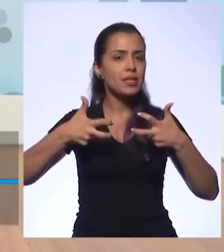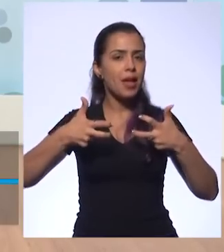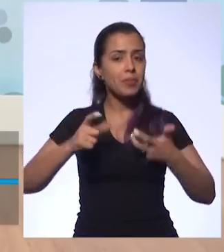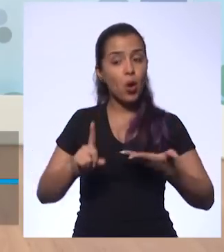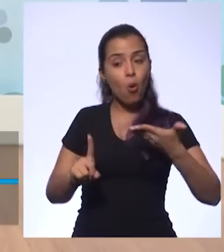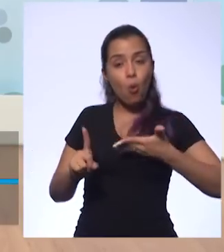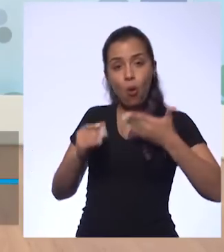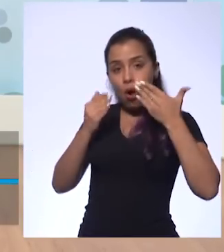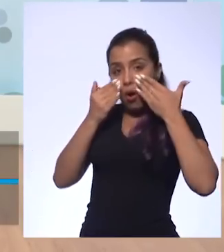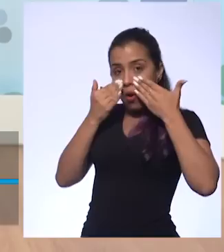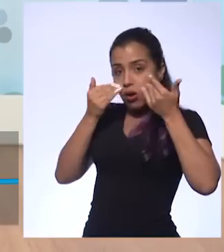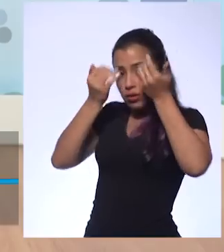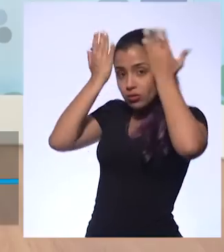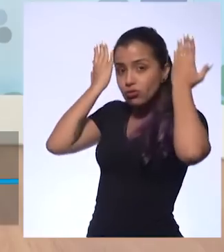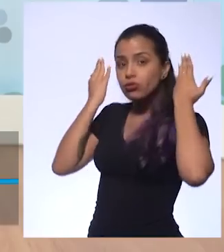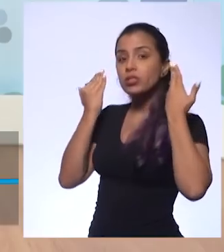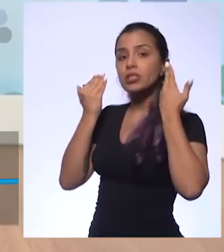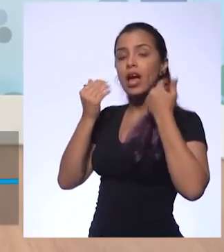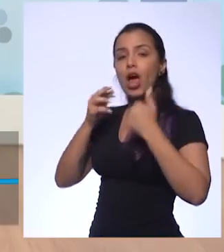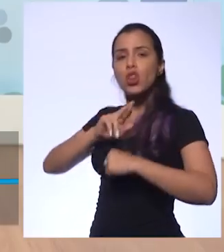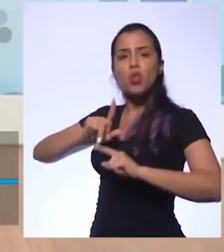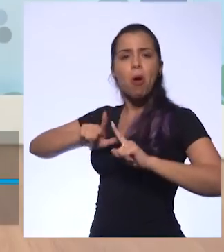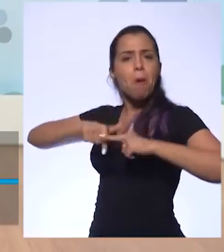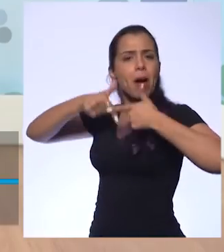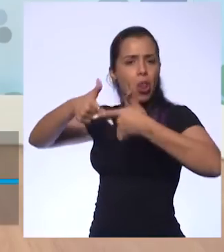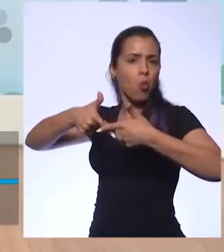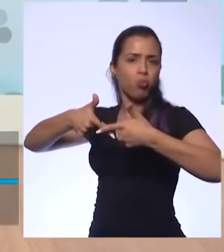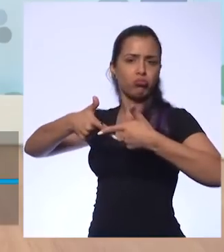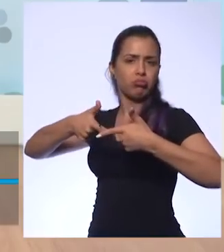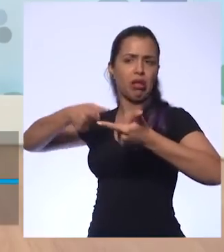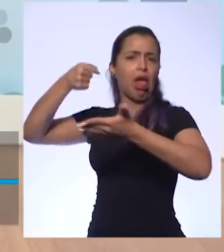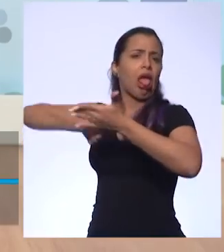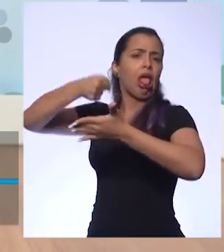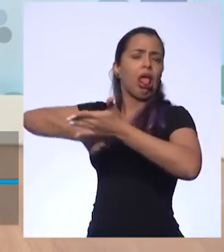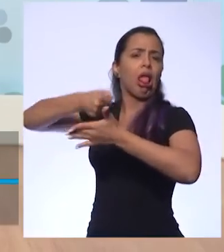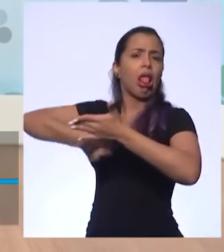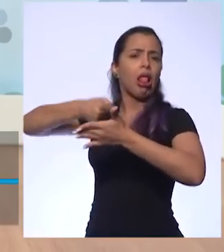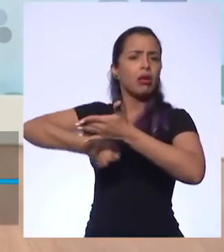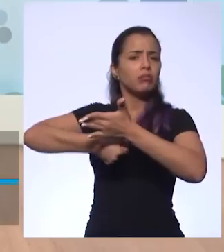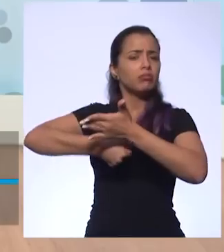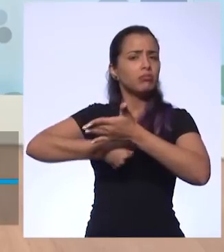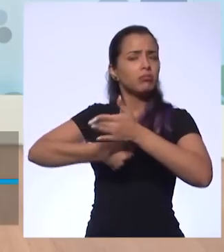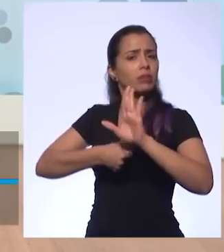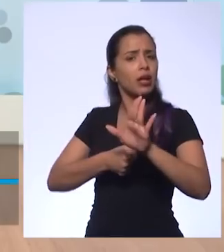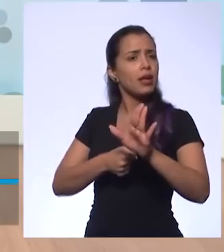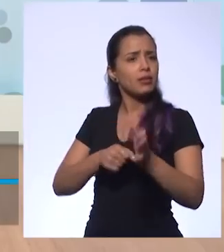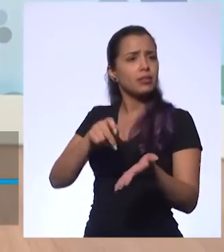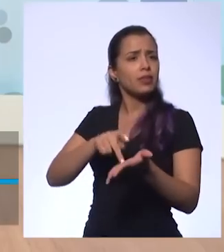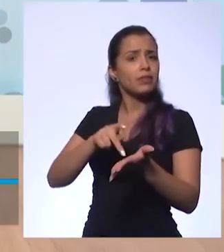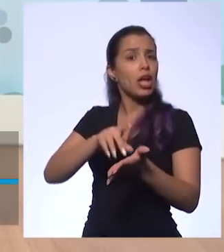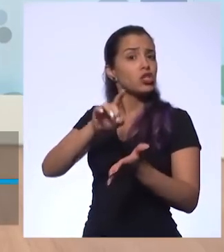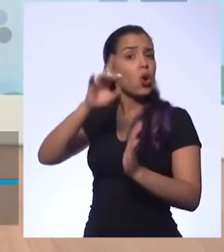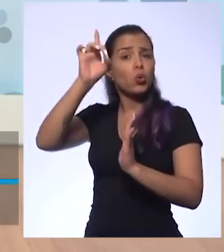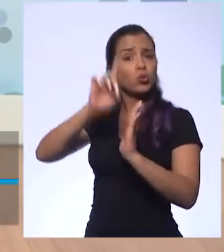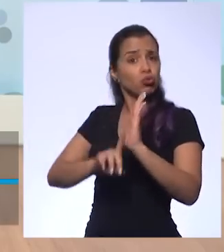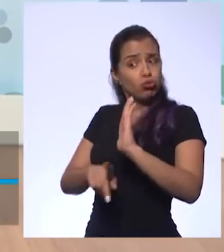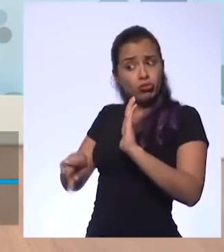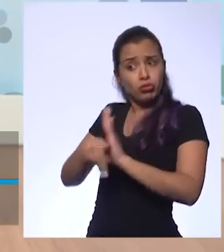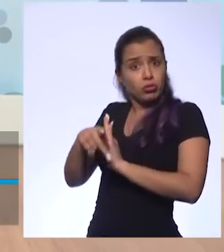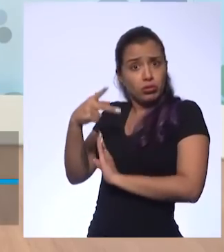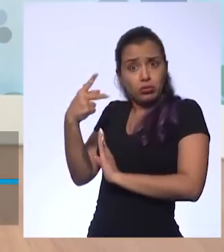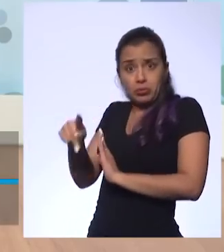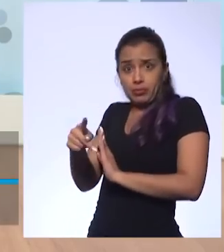próprio indígena, não é uma luta em uma estrutura combativa, né? É. Vamos lá. Não, é apenas um direito